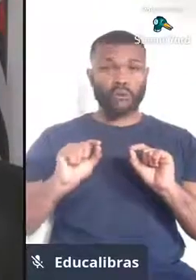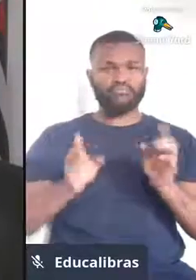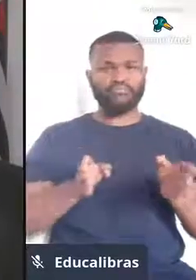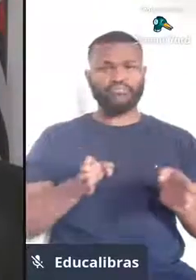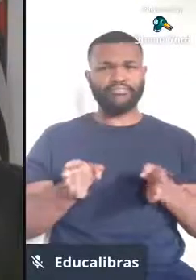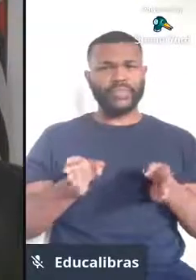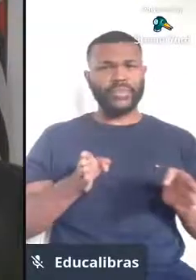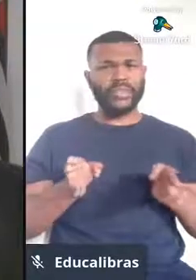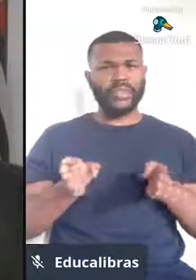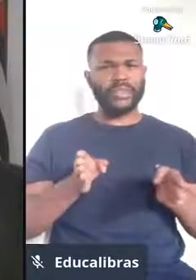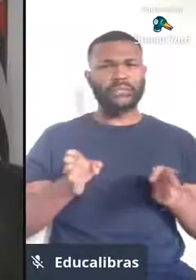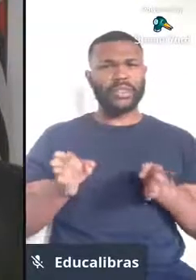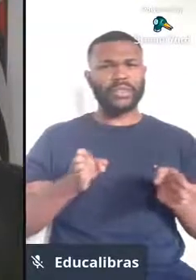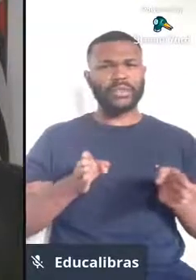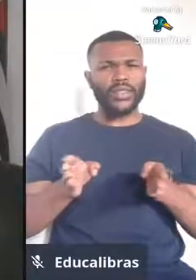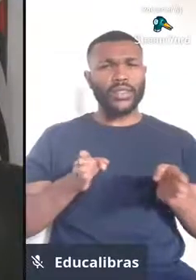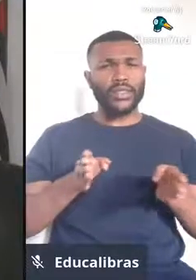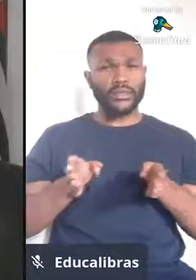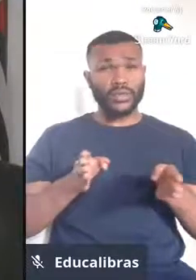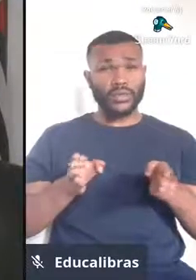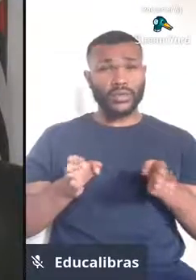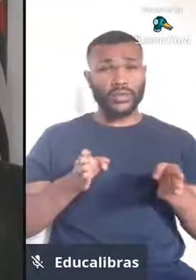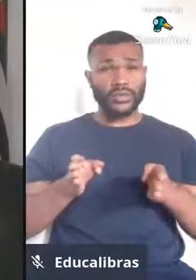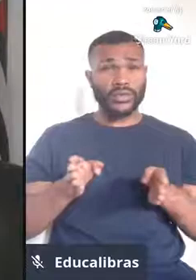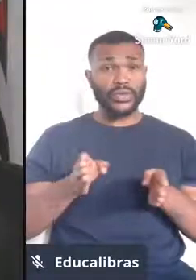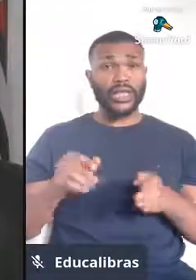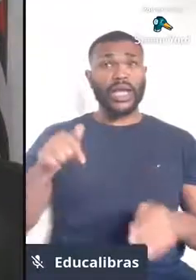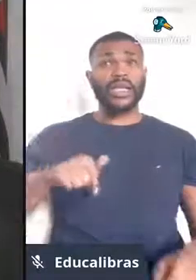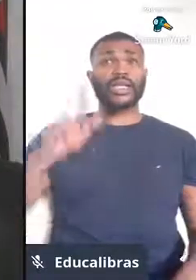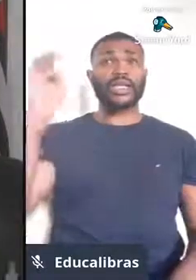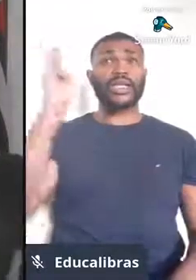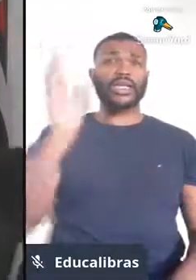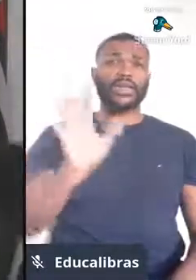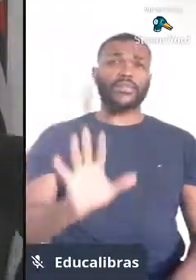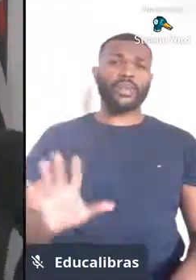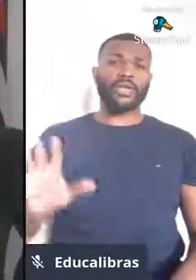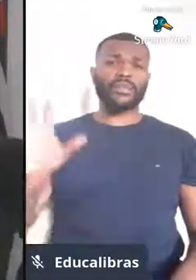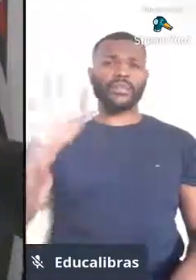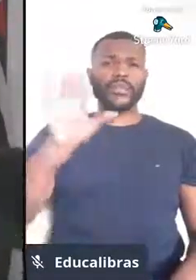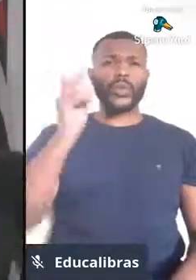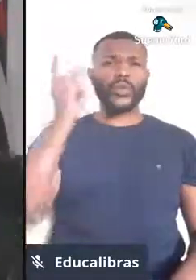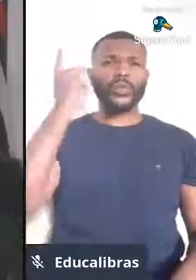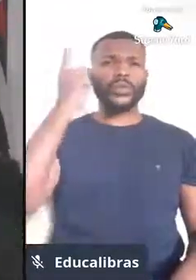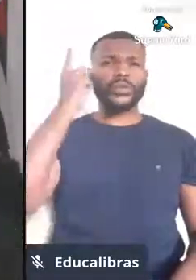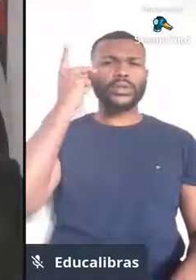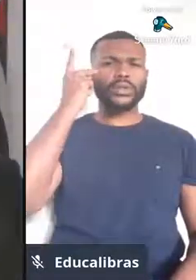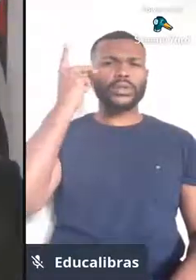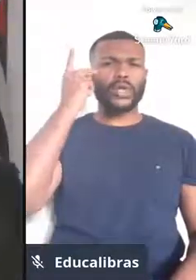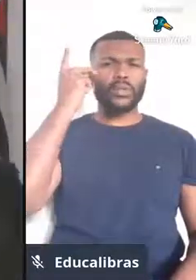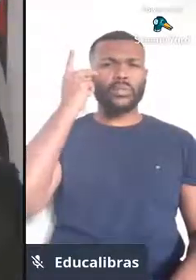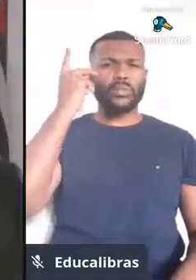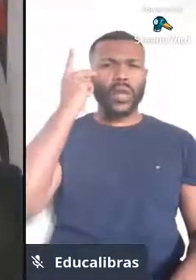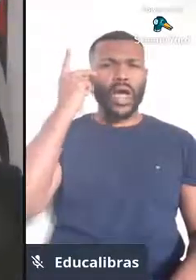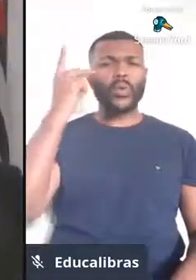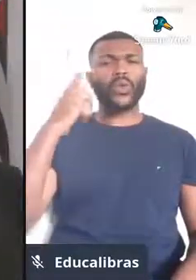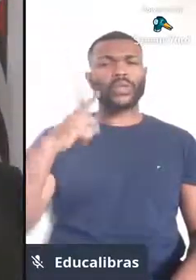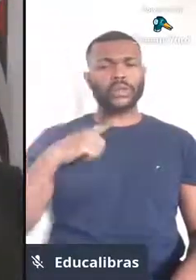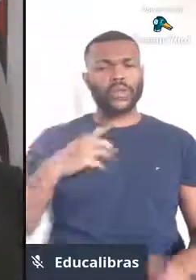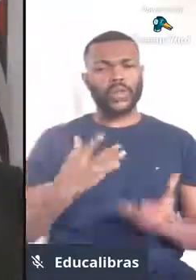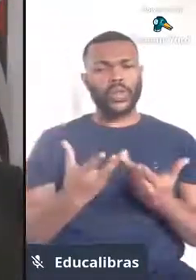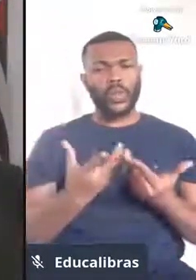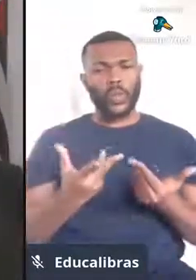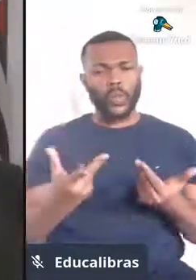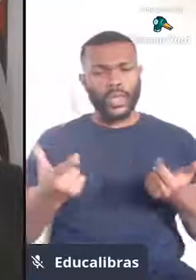acessibilidade, bom, aqui no Brasil, aqui em São Paulo, ela tem que dar um salto qualitativo, tem que estar num outro